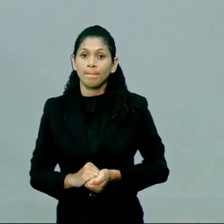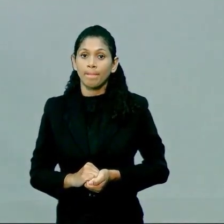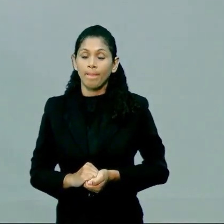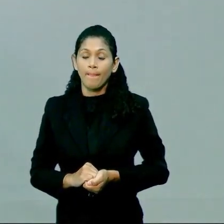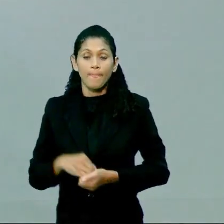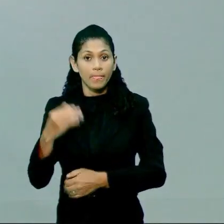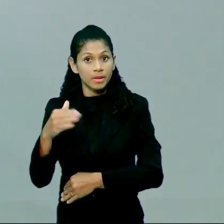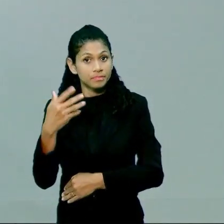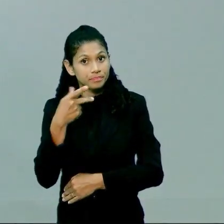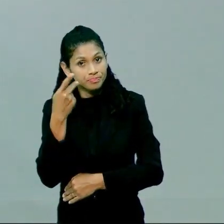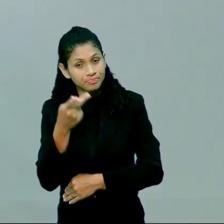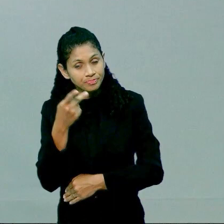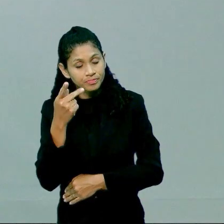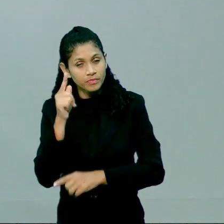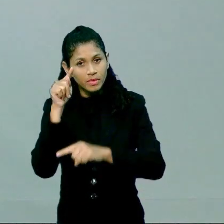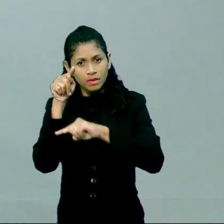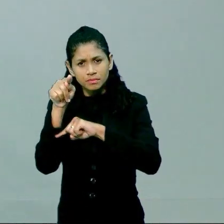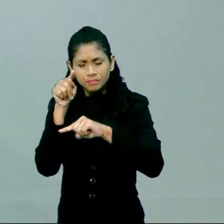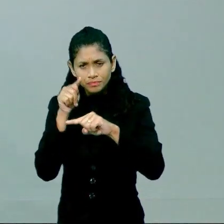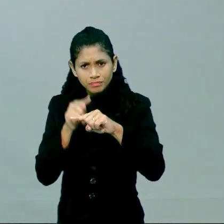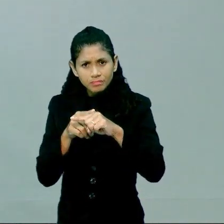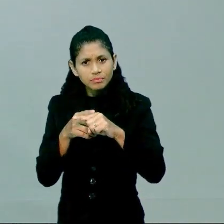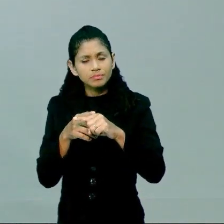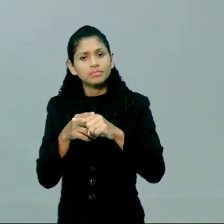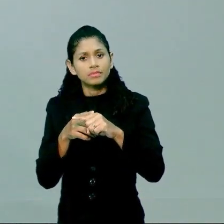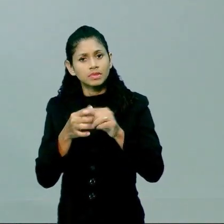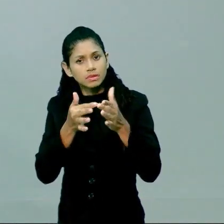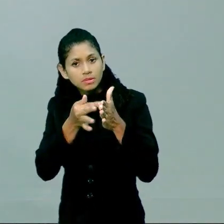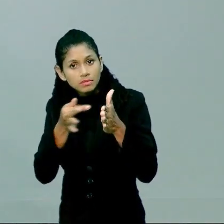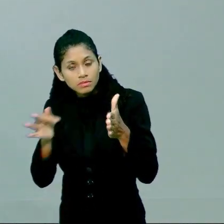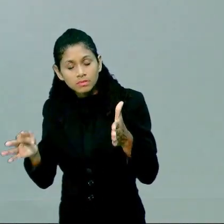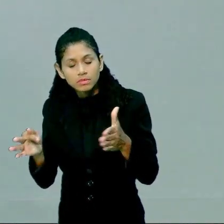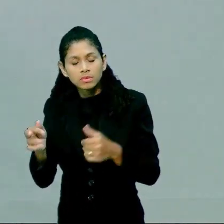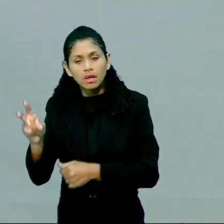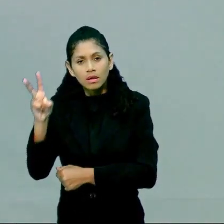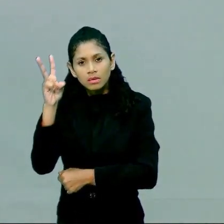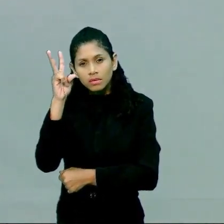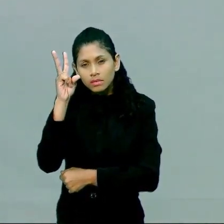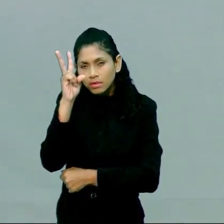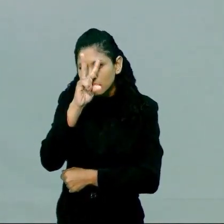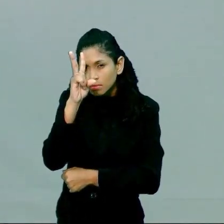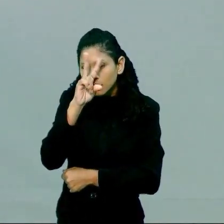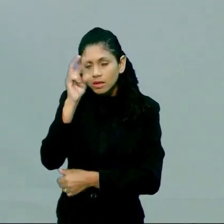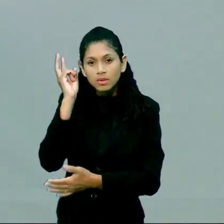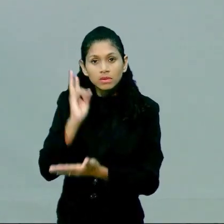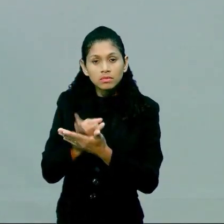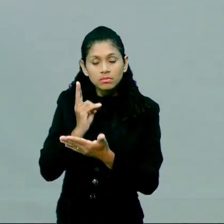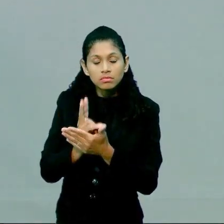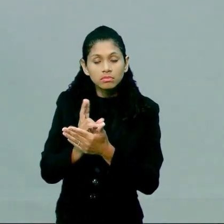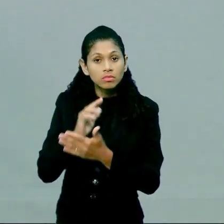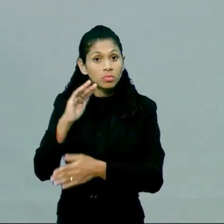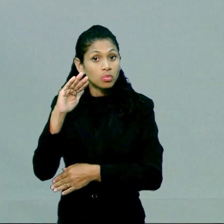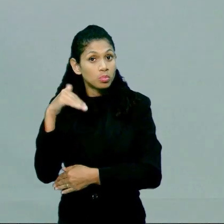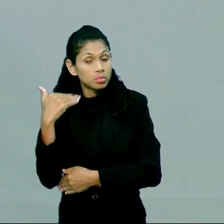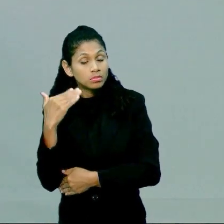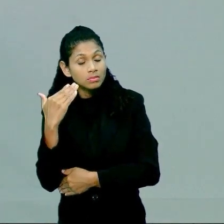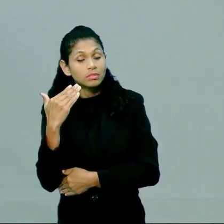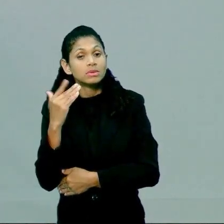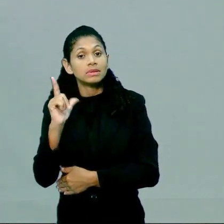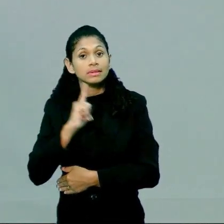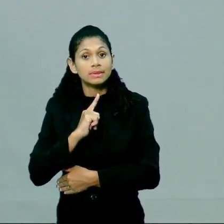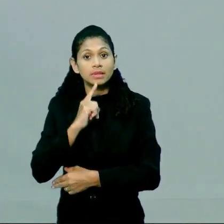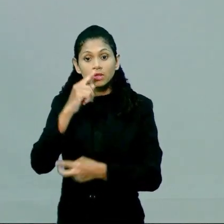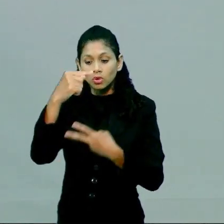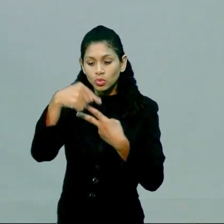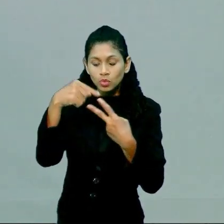Pessoal, quando nós estamos falando de divisão de fração, sempre a gente tem que lembrar que quando tem duas frações, uma em cima e uma